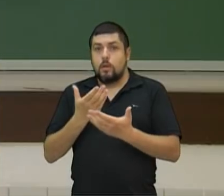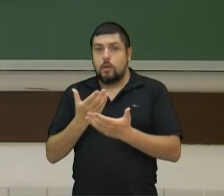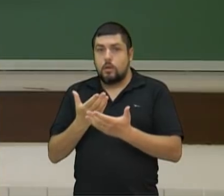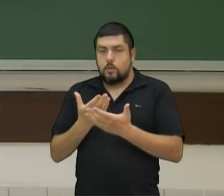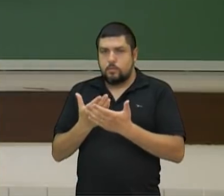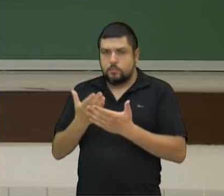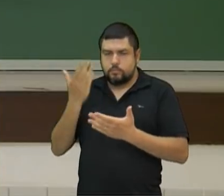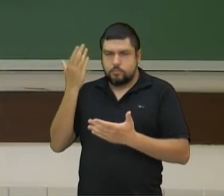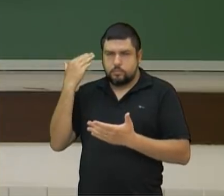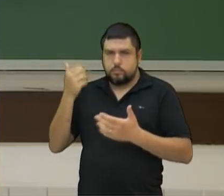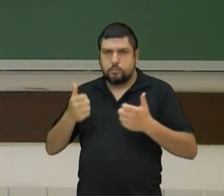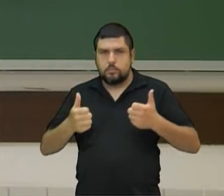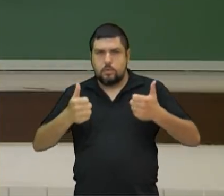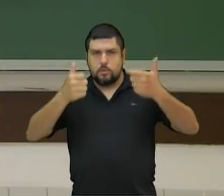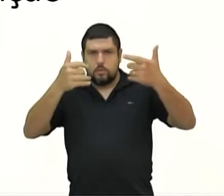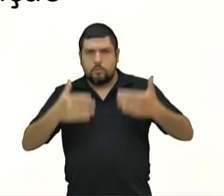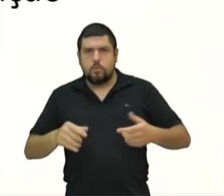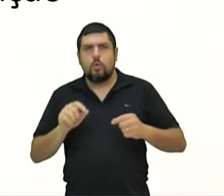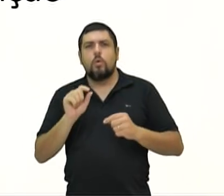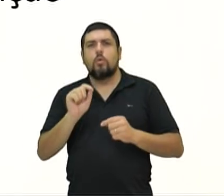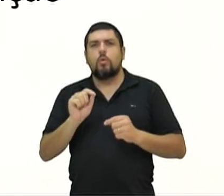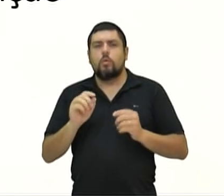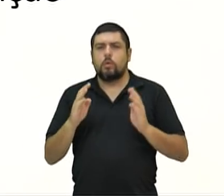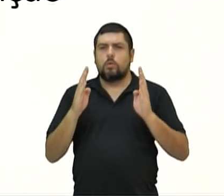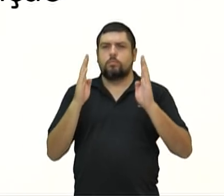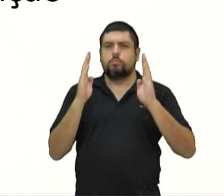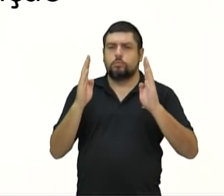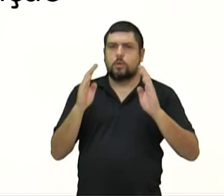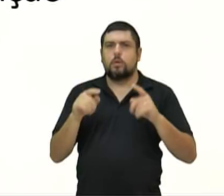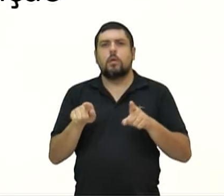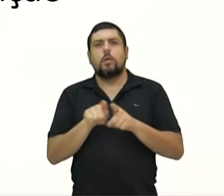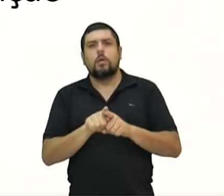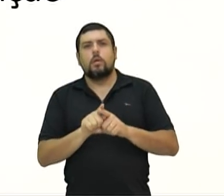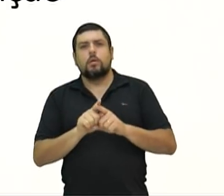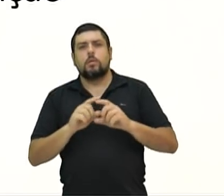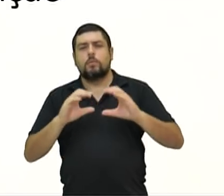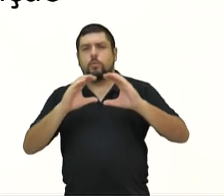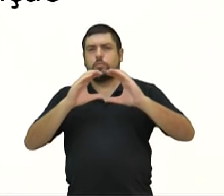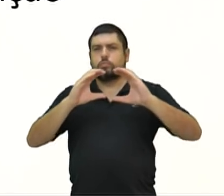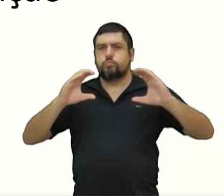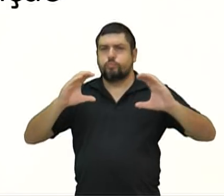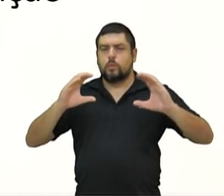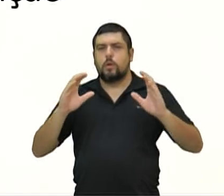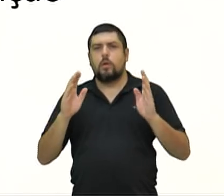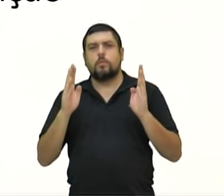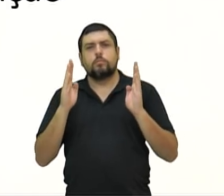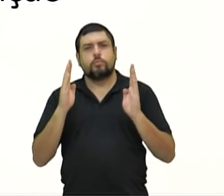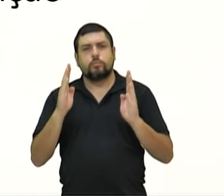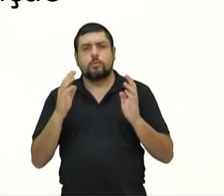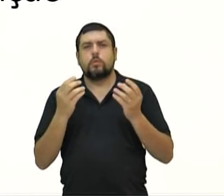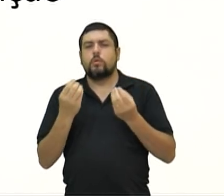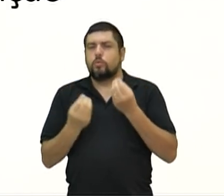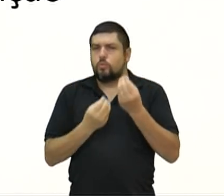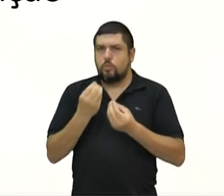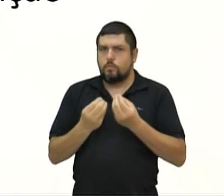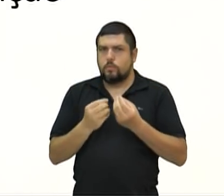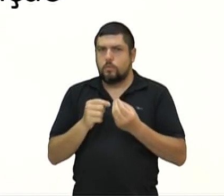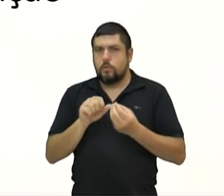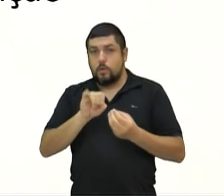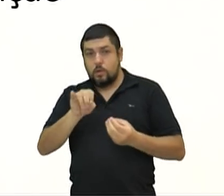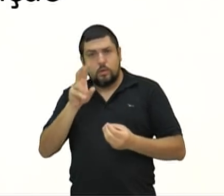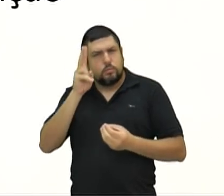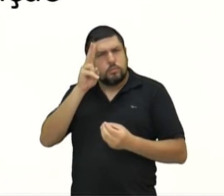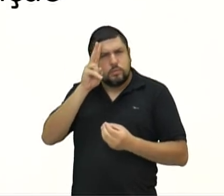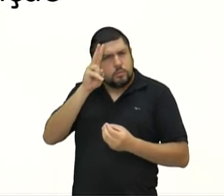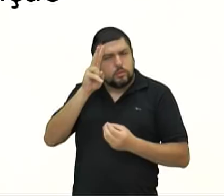falamos sobre módulo de um número, equação modular e qual é a condição de existência de uma equação modular. Você lembra? Se não lembra,